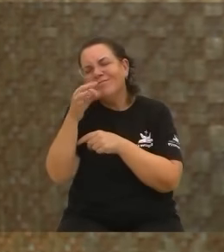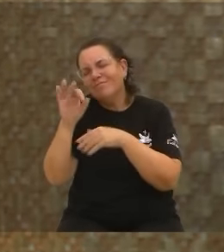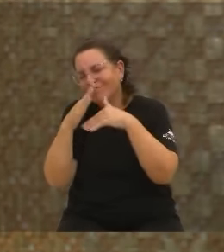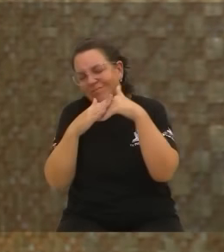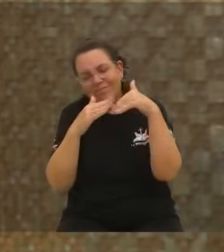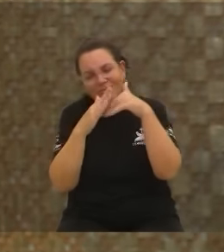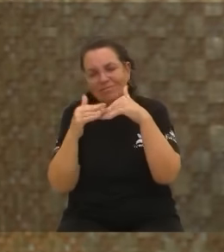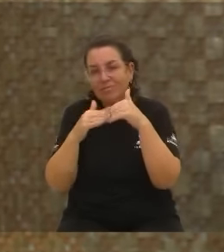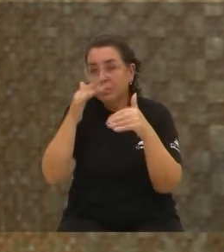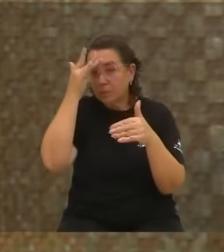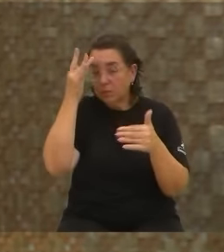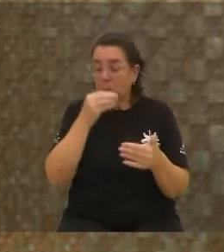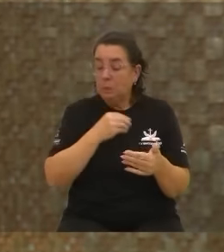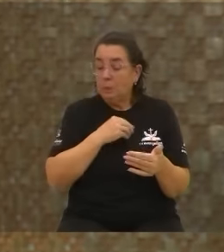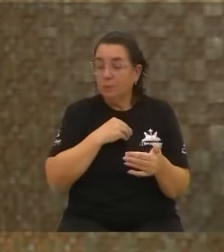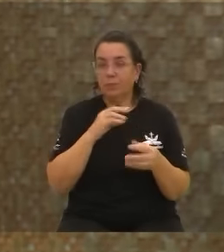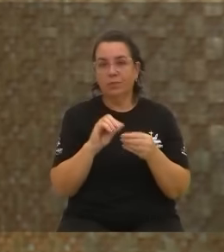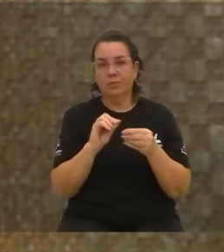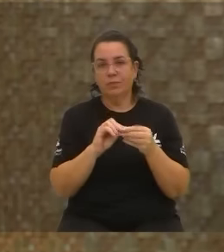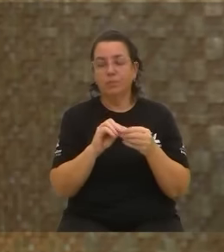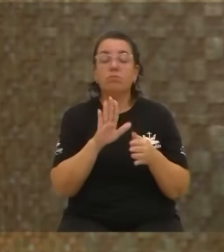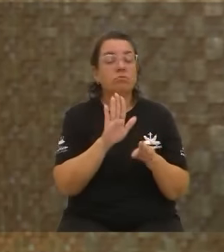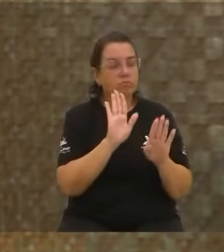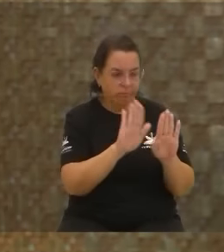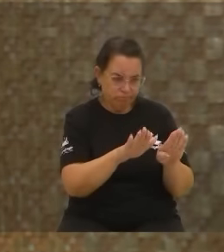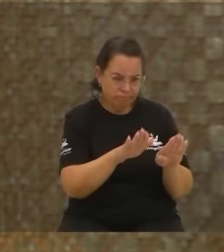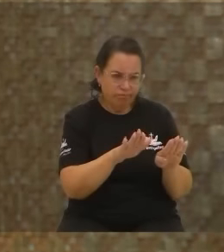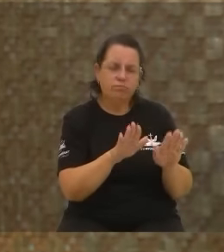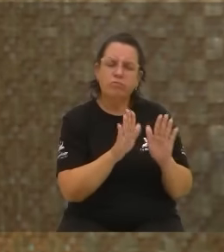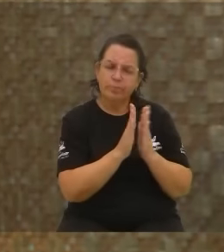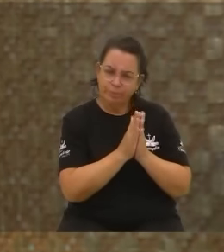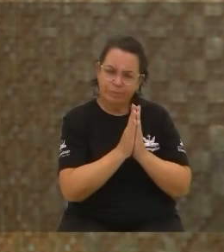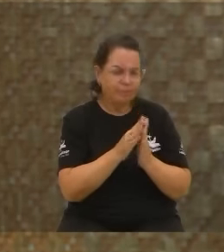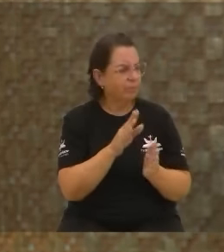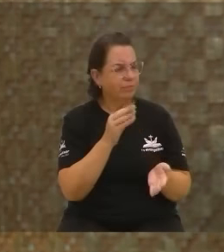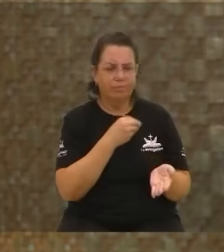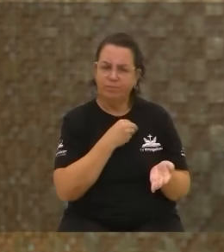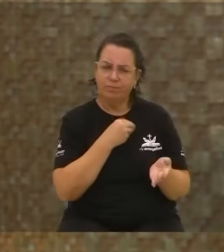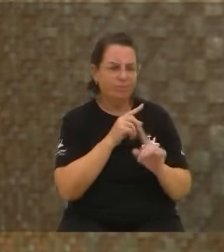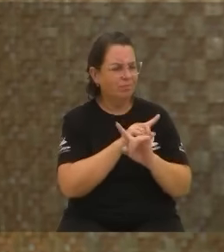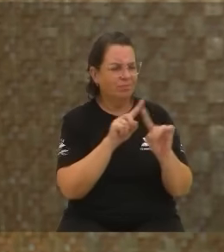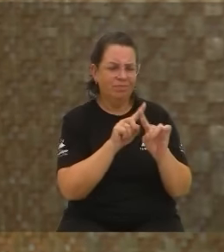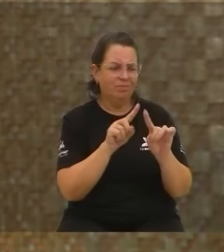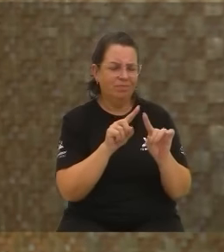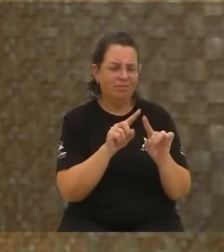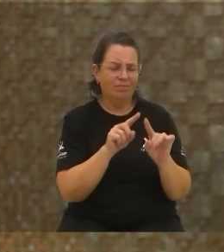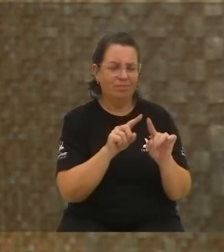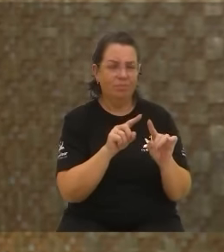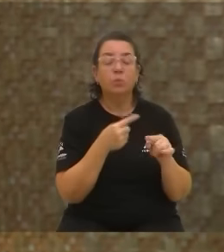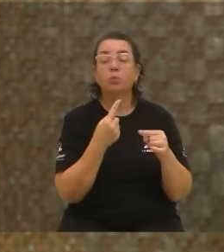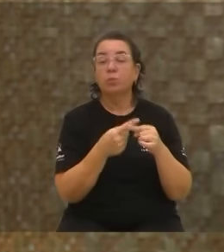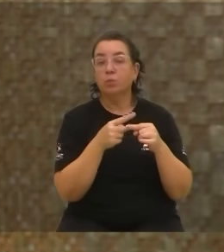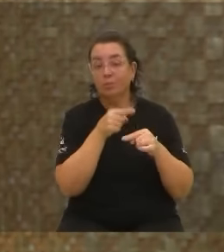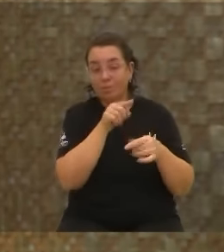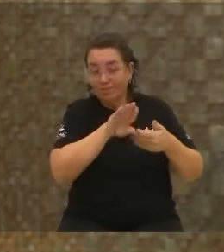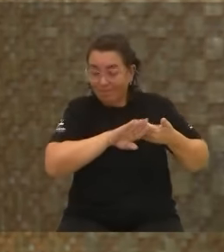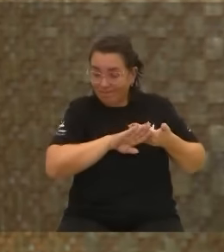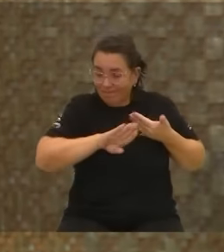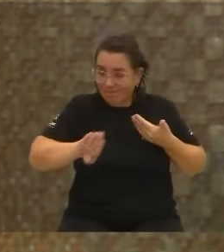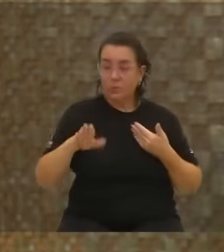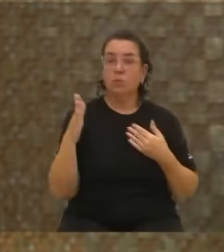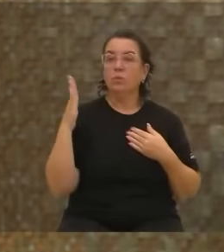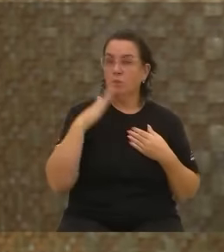que caem e os repreendes, lembrando-lhes seus pecados, para que se afastem do